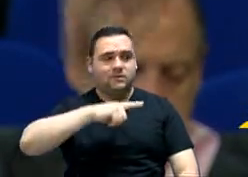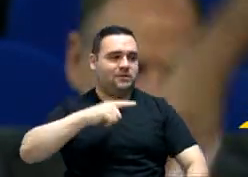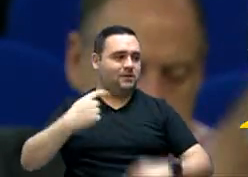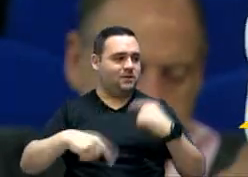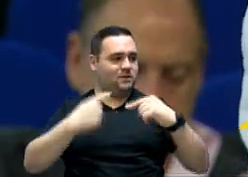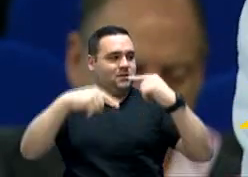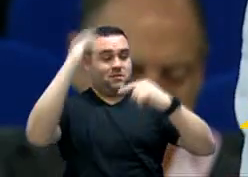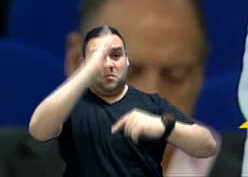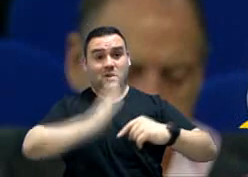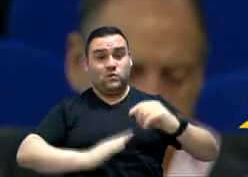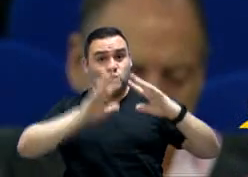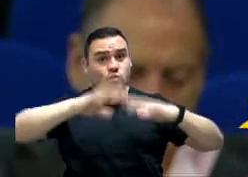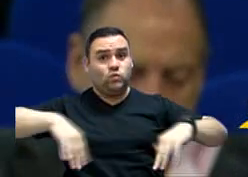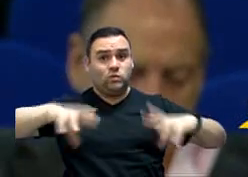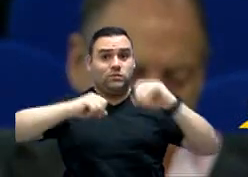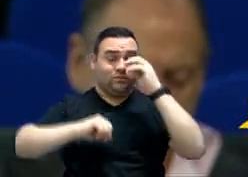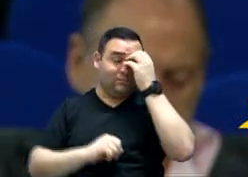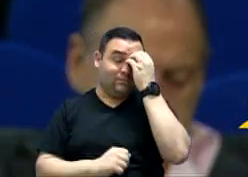debate nacional.